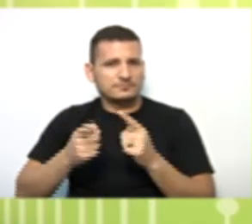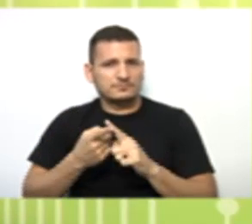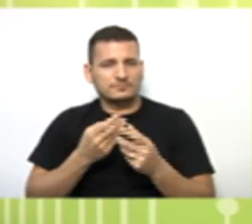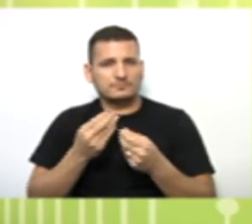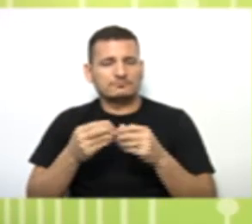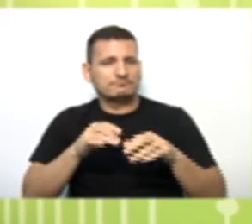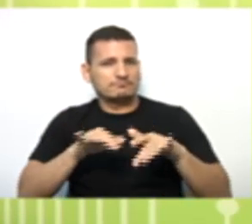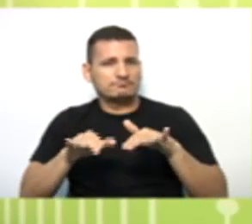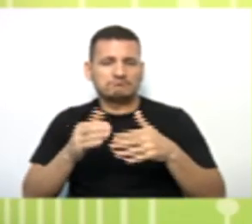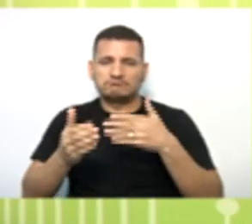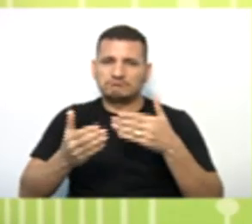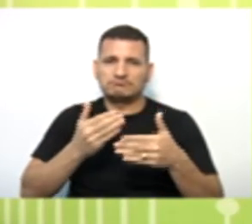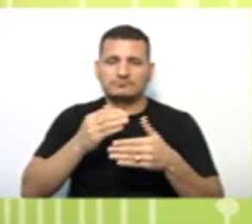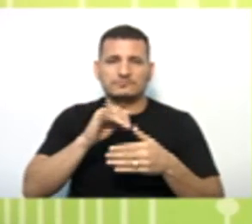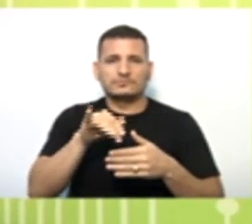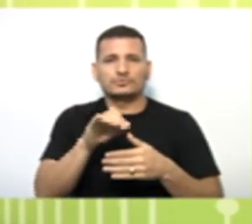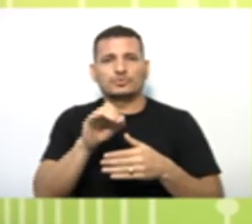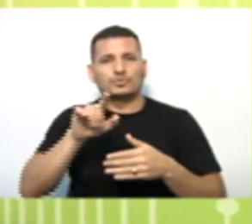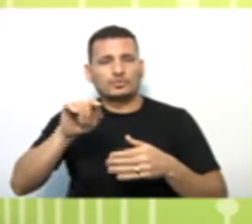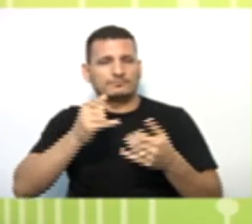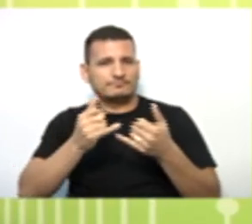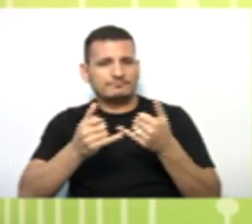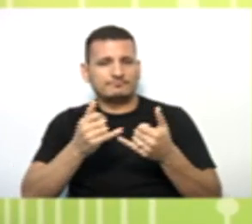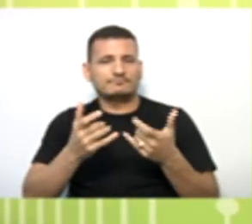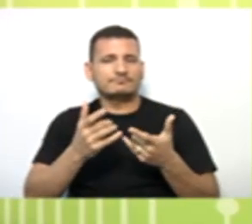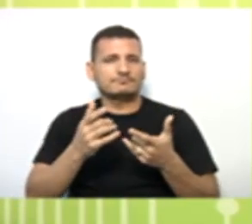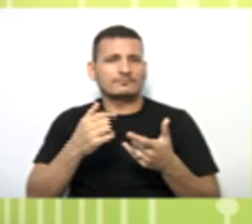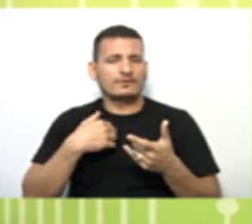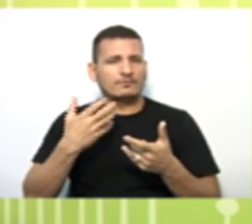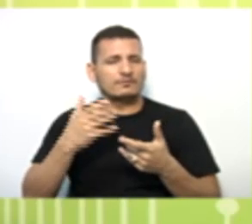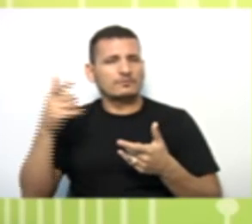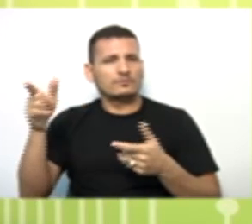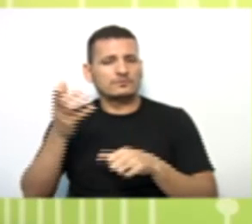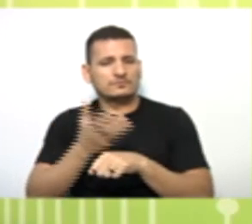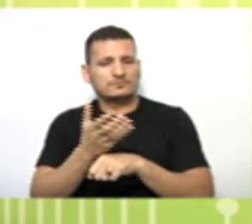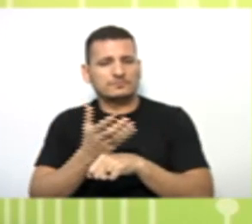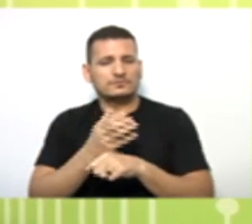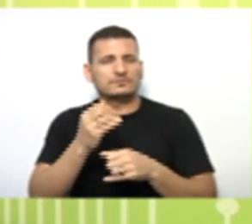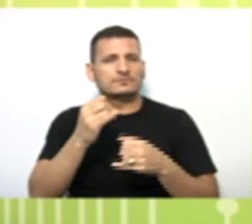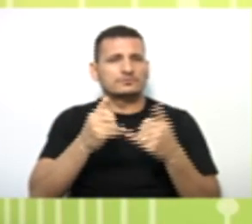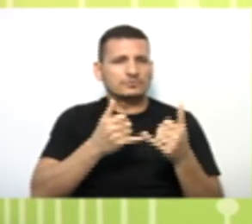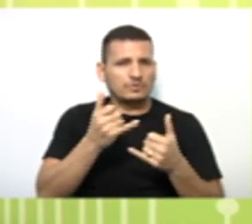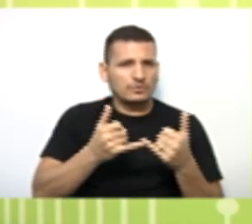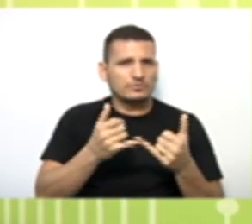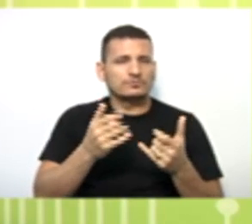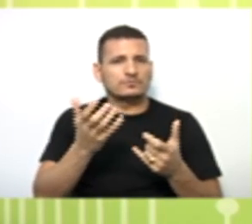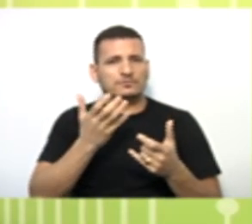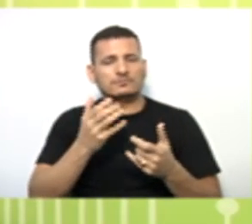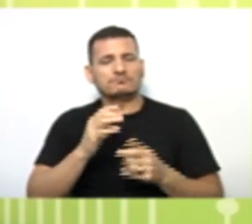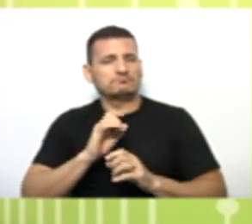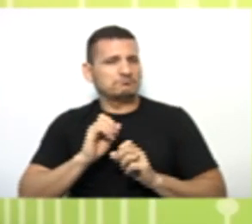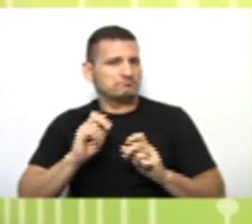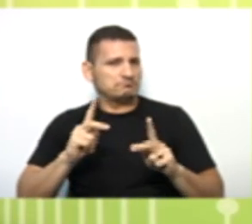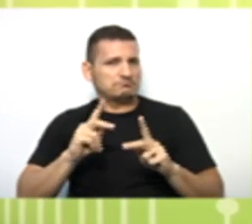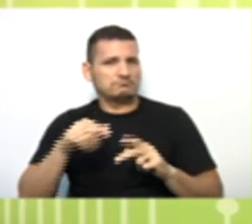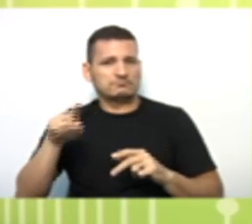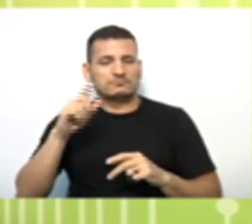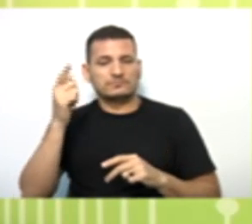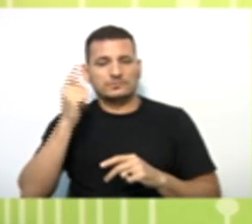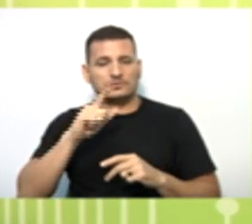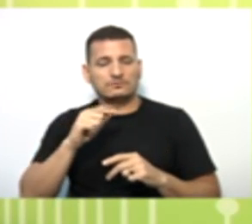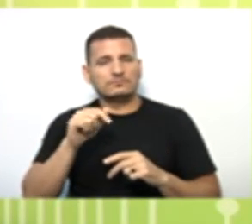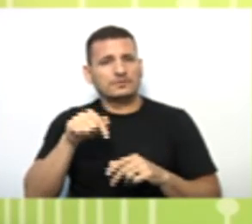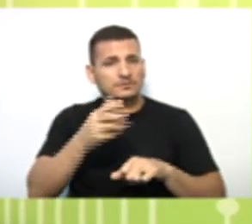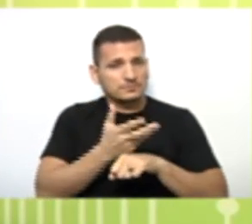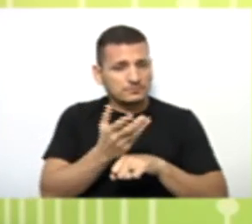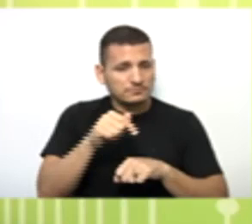poder desenvolver qualquer tipo de jogo. Mais pra frente eu quero ter uma disciplina dessa, eu quero estudar outra coisa que vai relacionar jogos. Tranquilo, você consegue... Se passou por essa